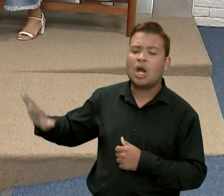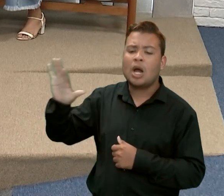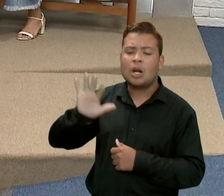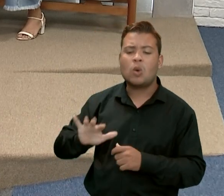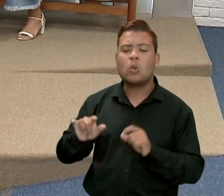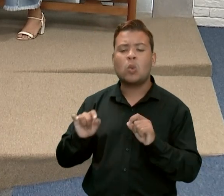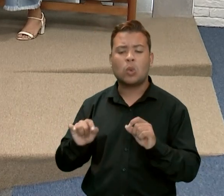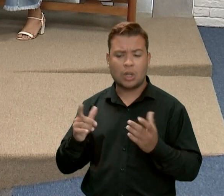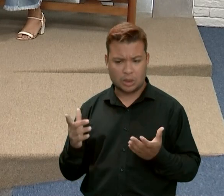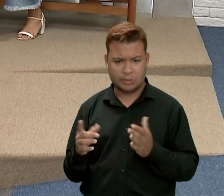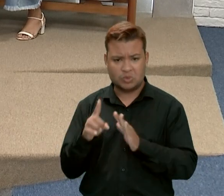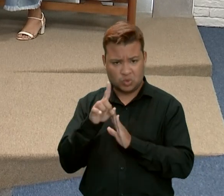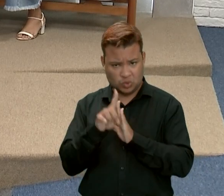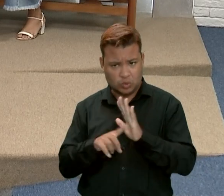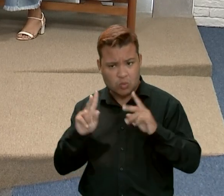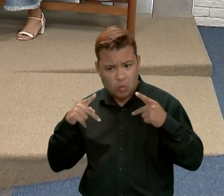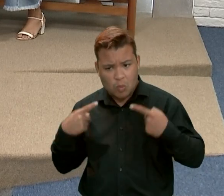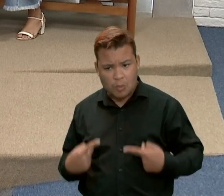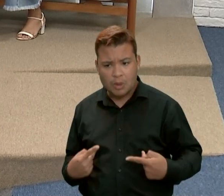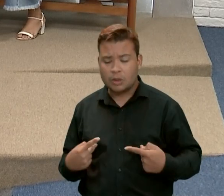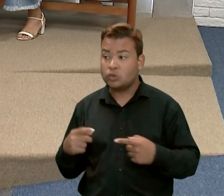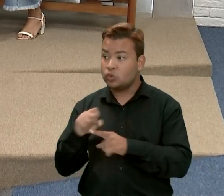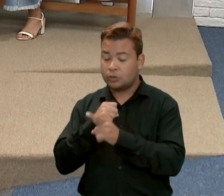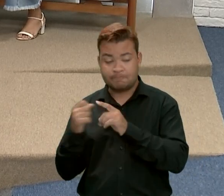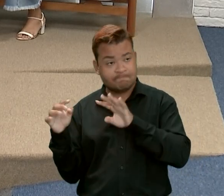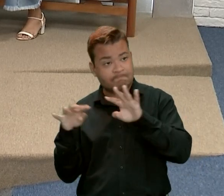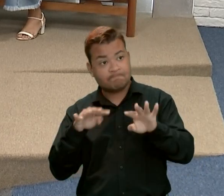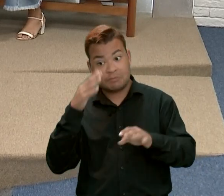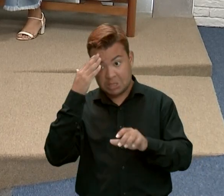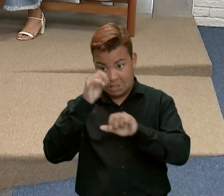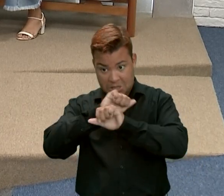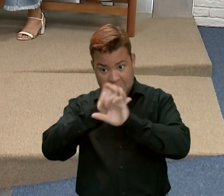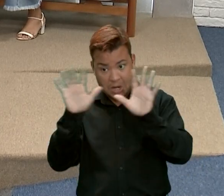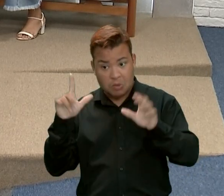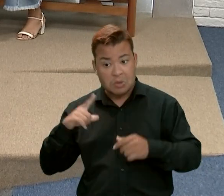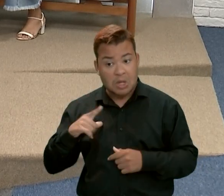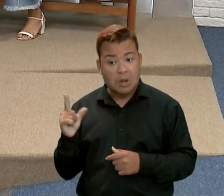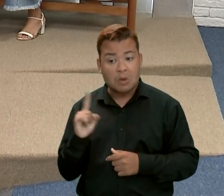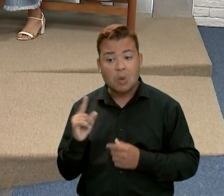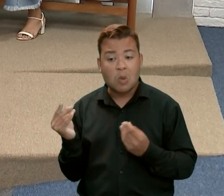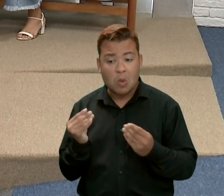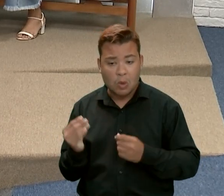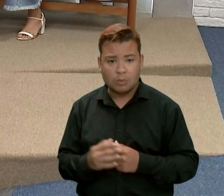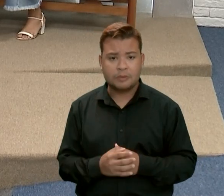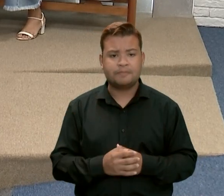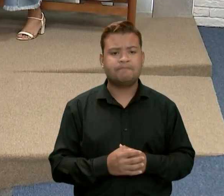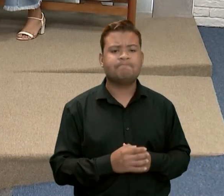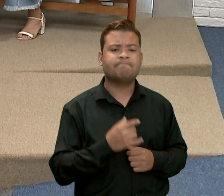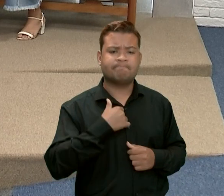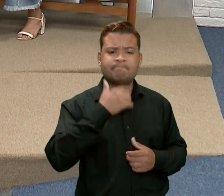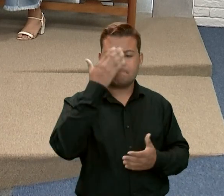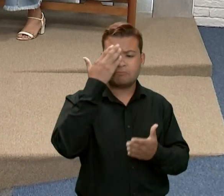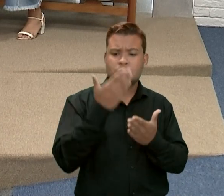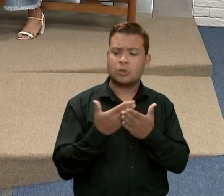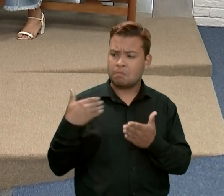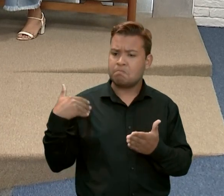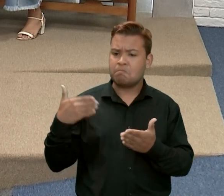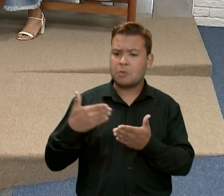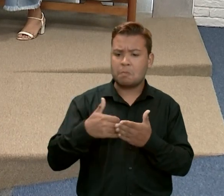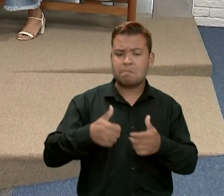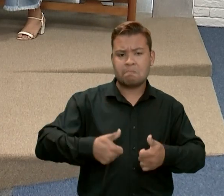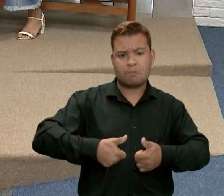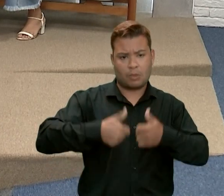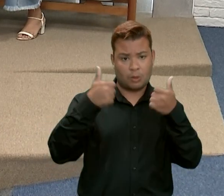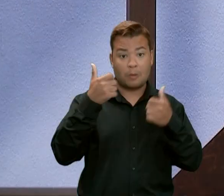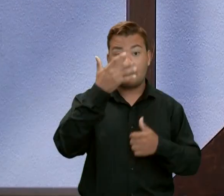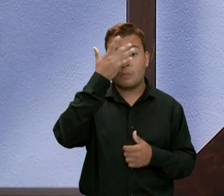algo que está de uma forma compreensível na sociedade? Eu acho que melhorou nos últimos tempos, as pessoas começaram a entender